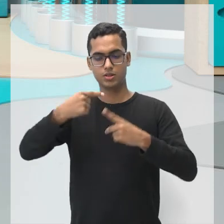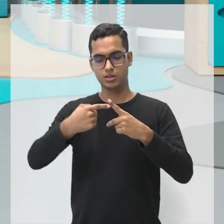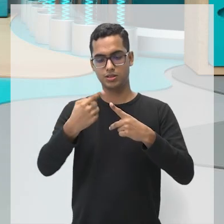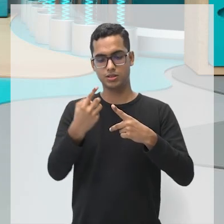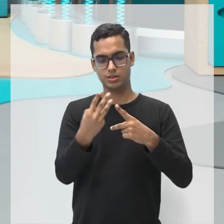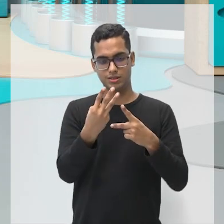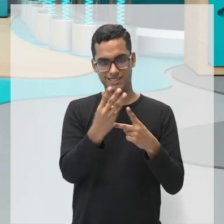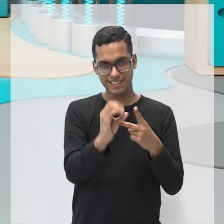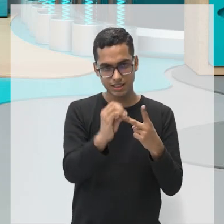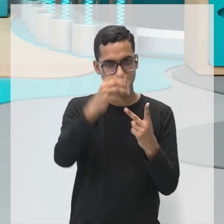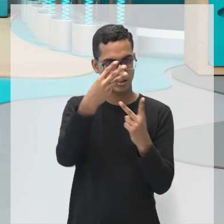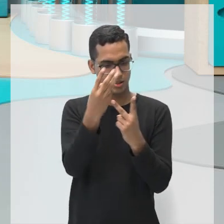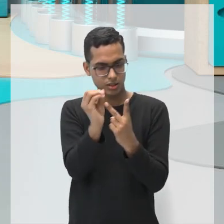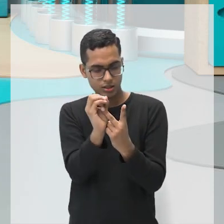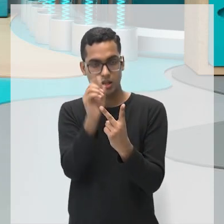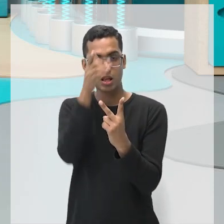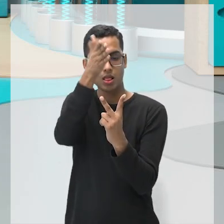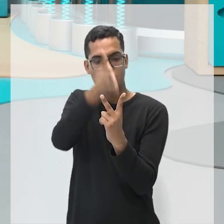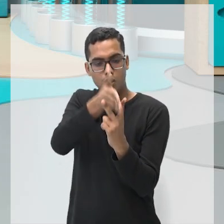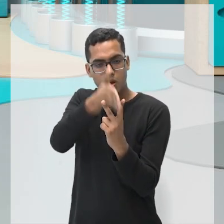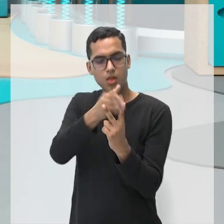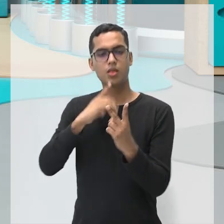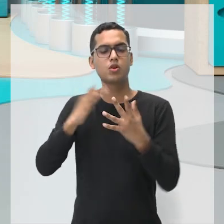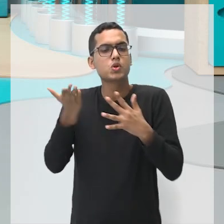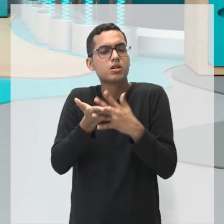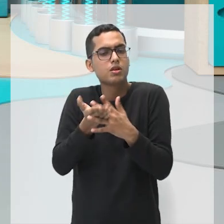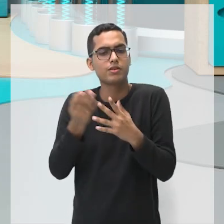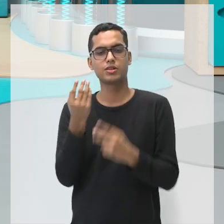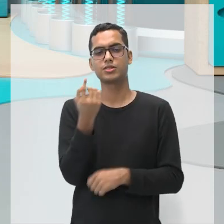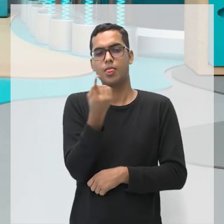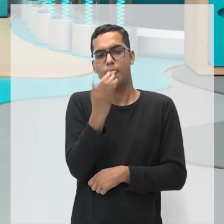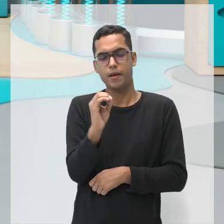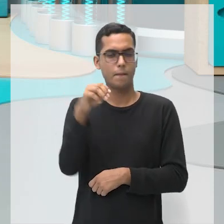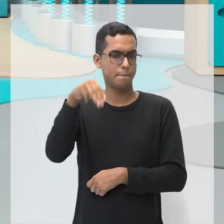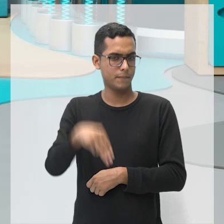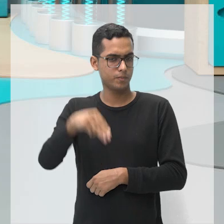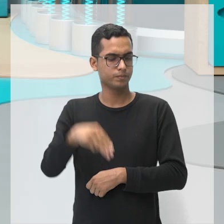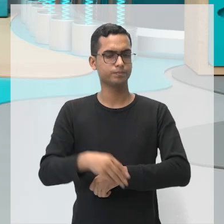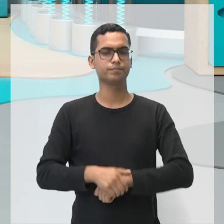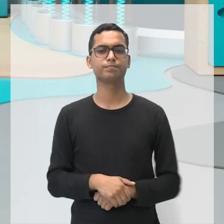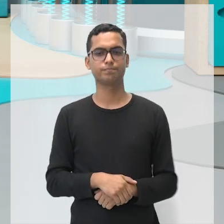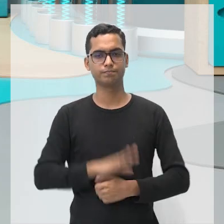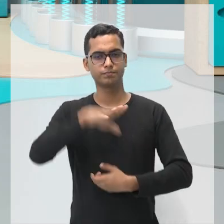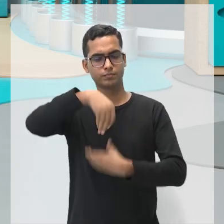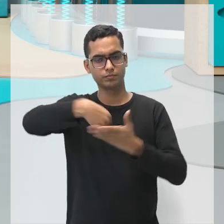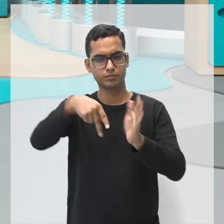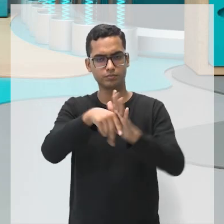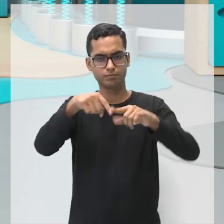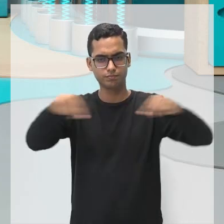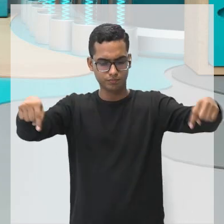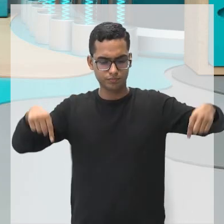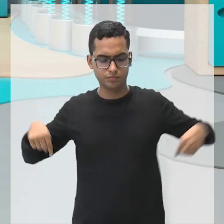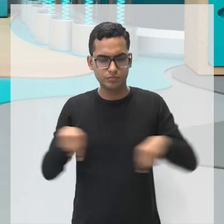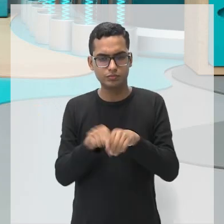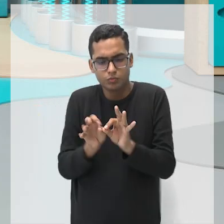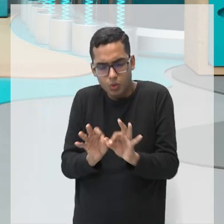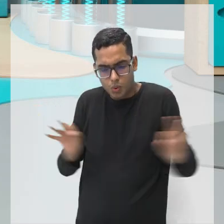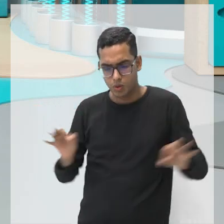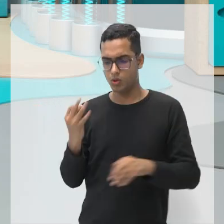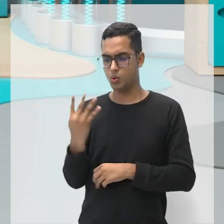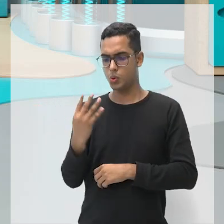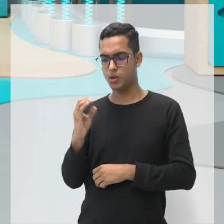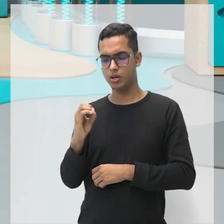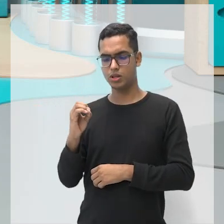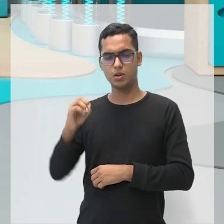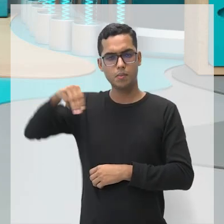10 minutos, dentro das diretrizes oficiais da quadra, que são 40 metros de comprimento